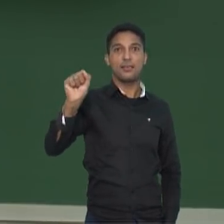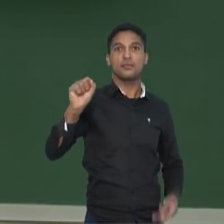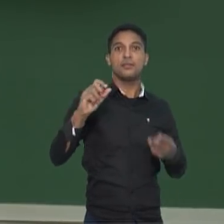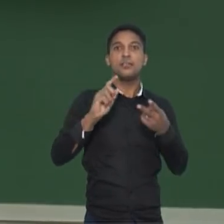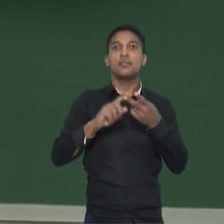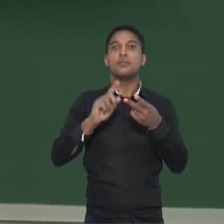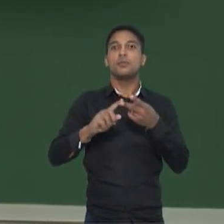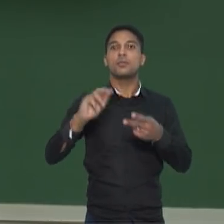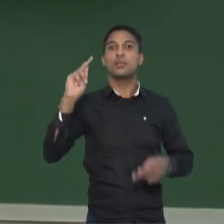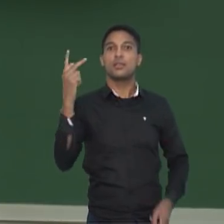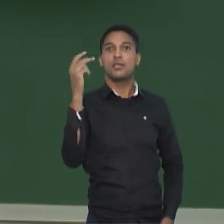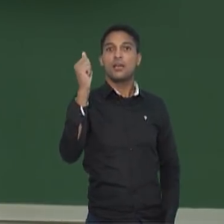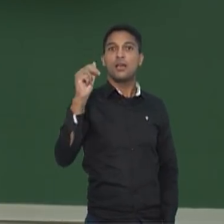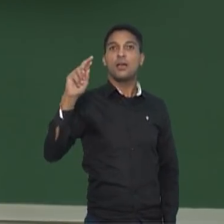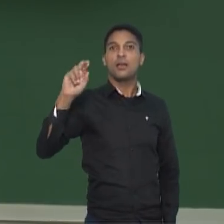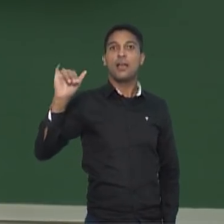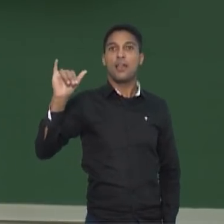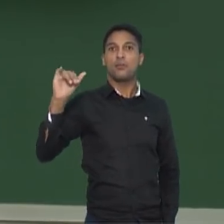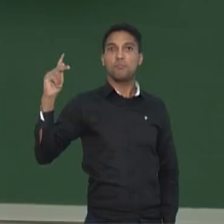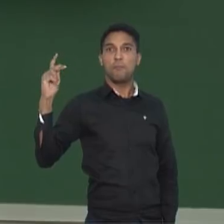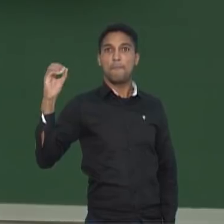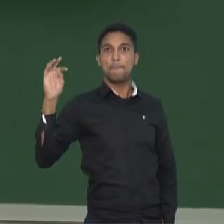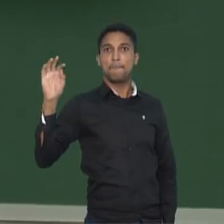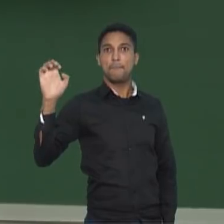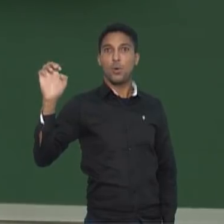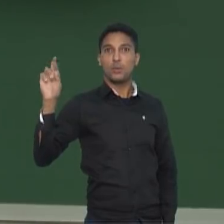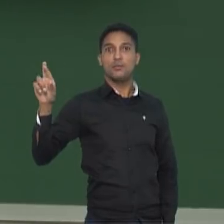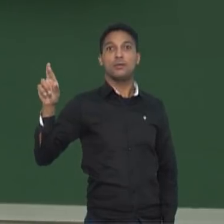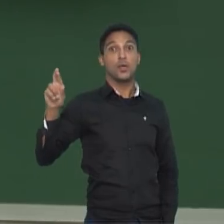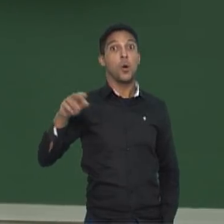também, que tem feito bastante sucesso.